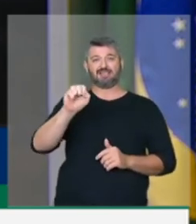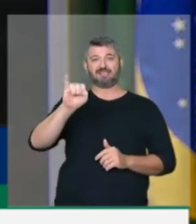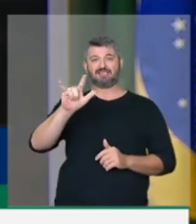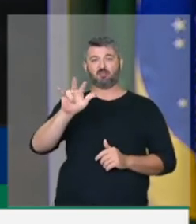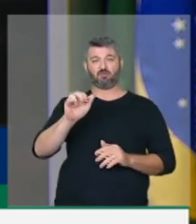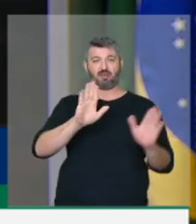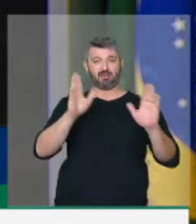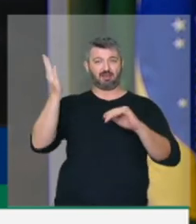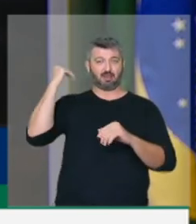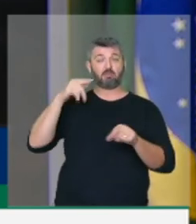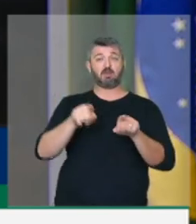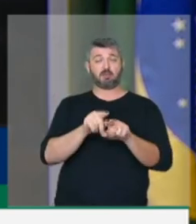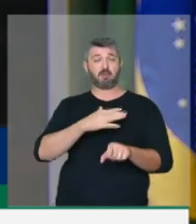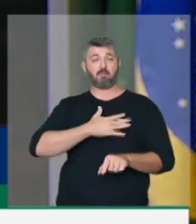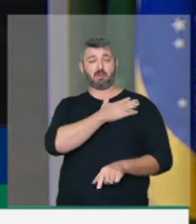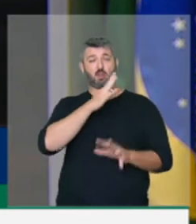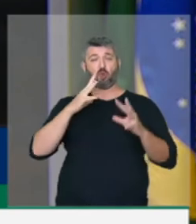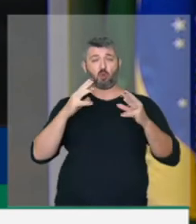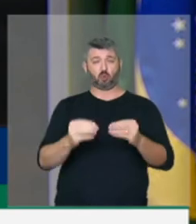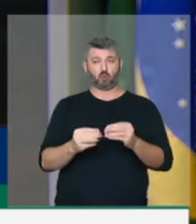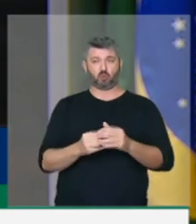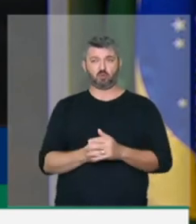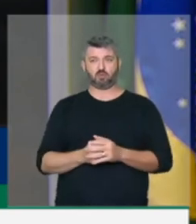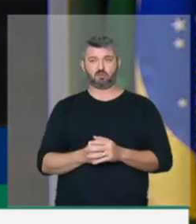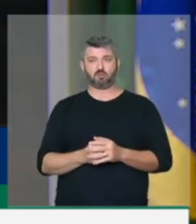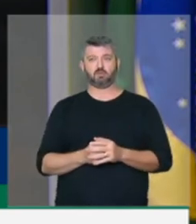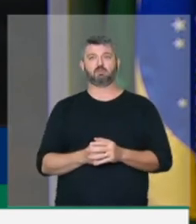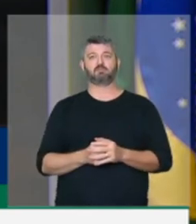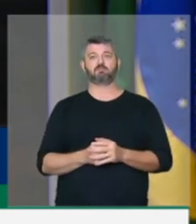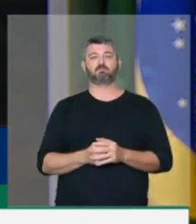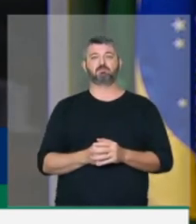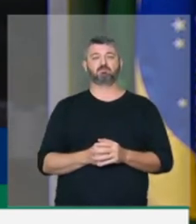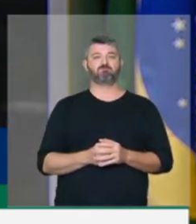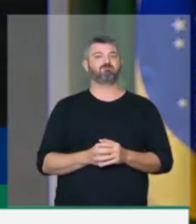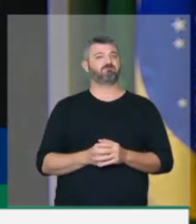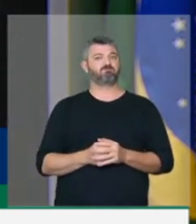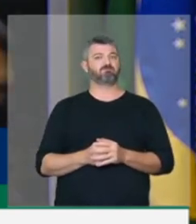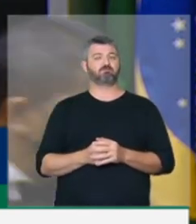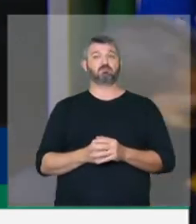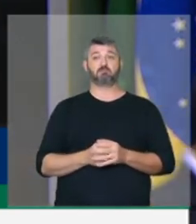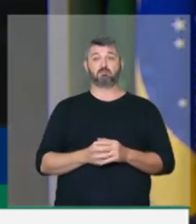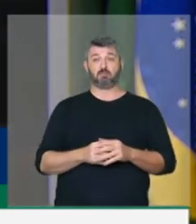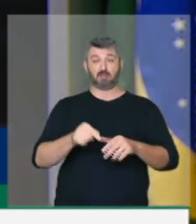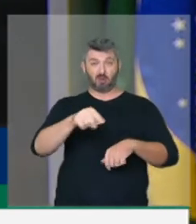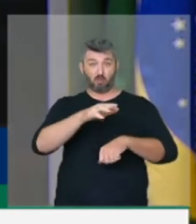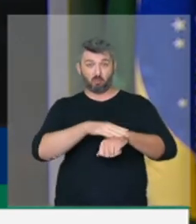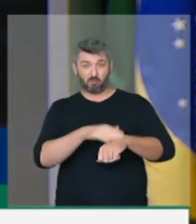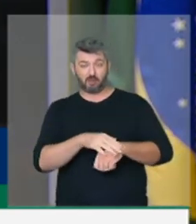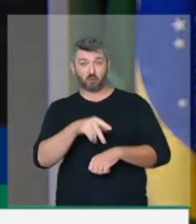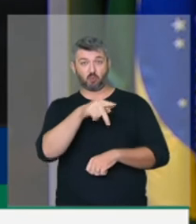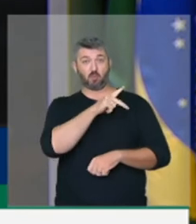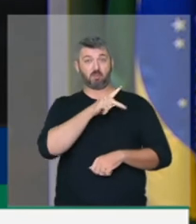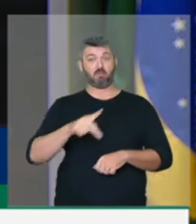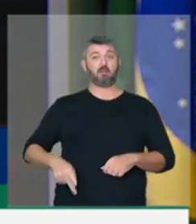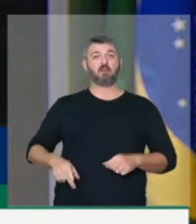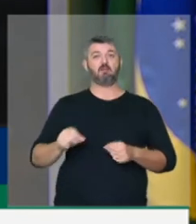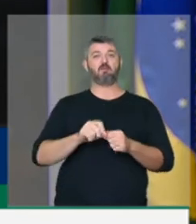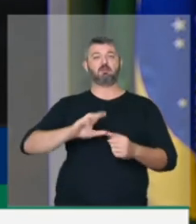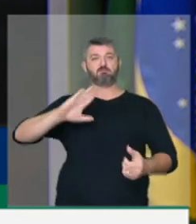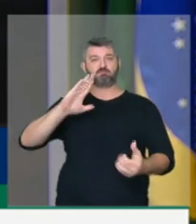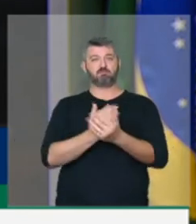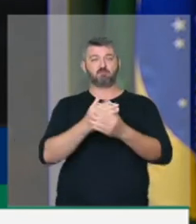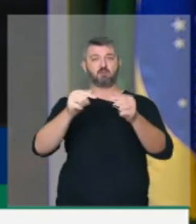e de todos os militares, oficiais, sargentos, cabos e soldados das Forças Armadas. Naquele momento, então, o presidente da República fez uma representação